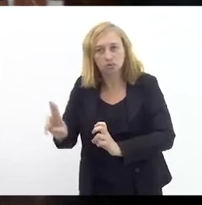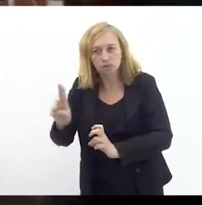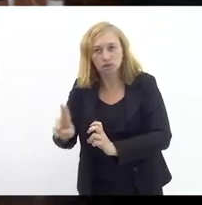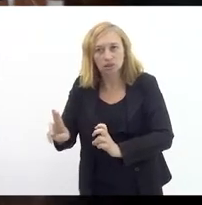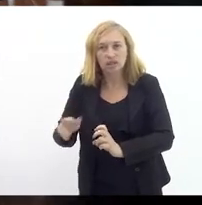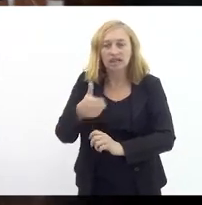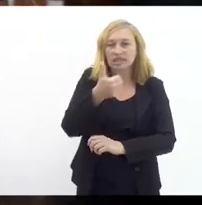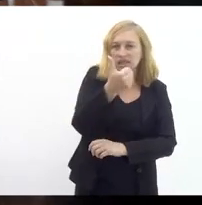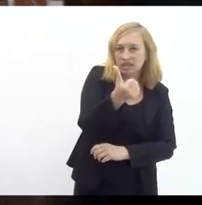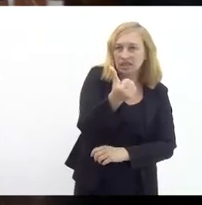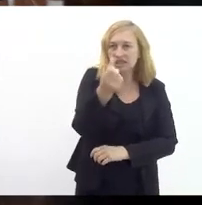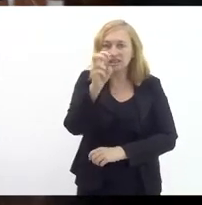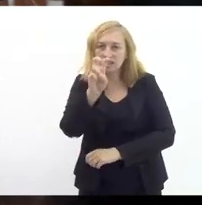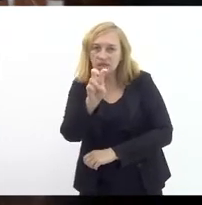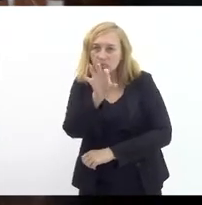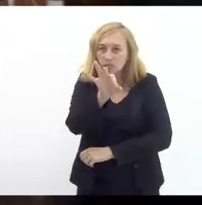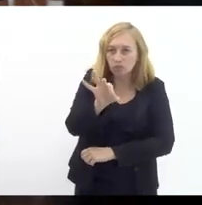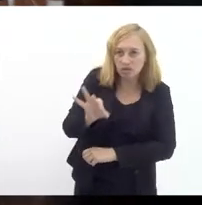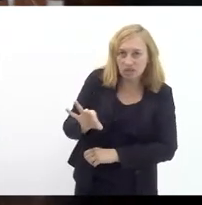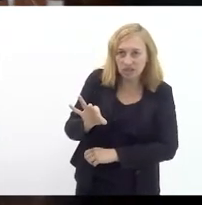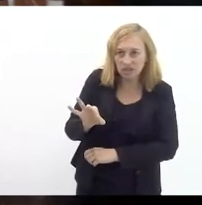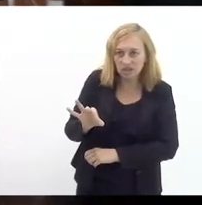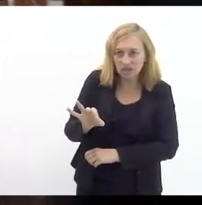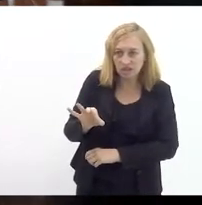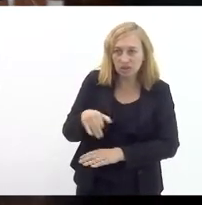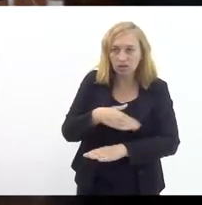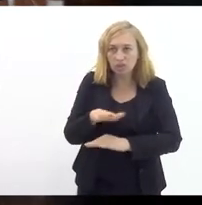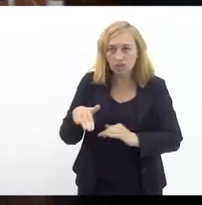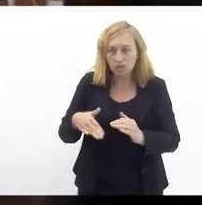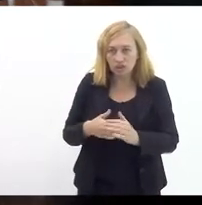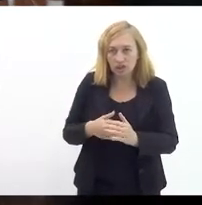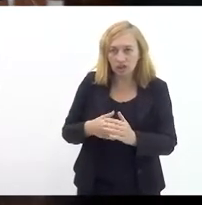a 65% da frota total do sistema.